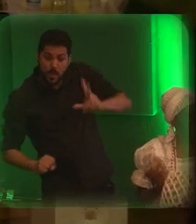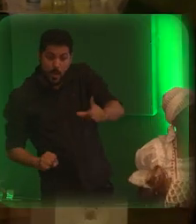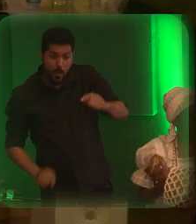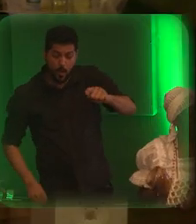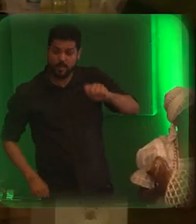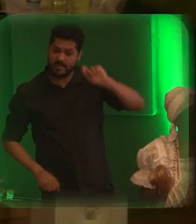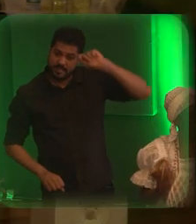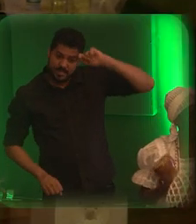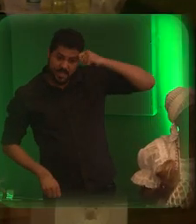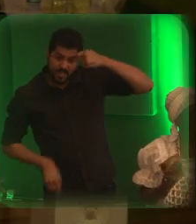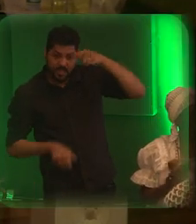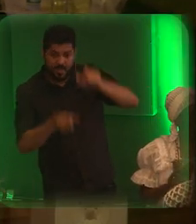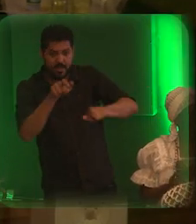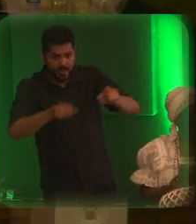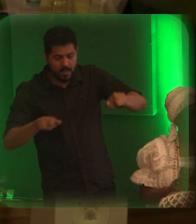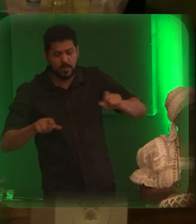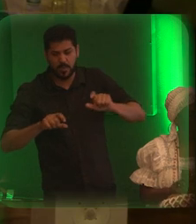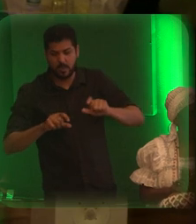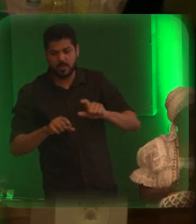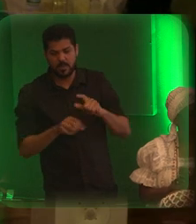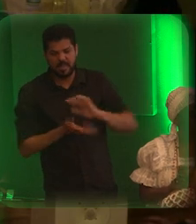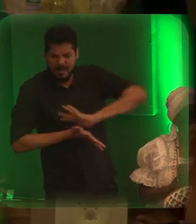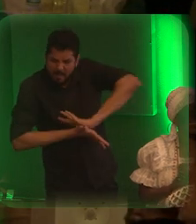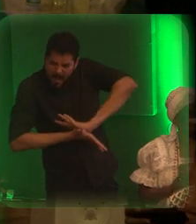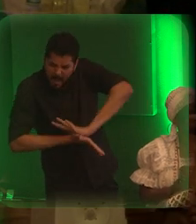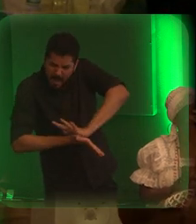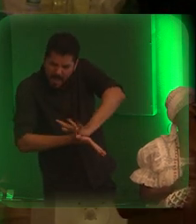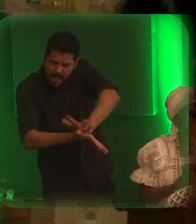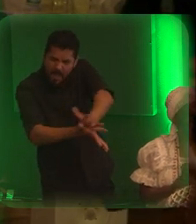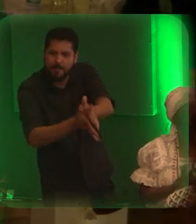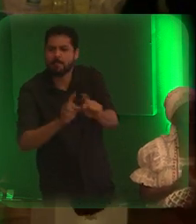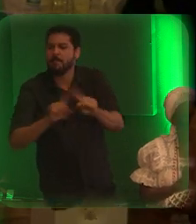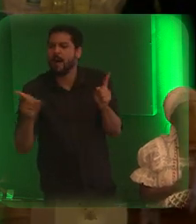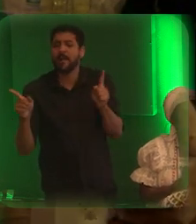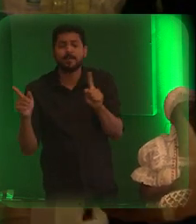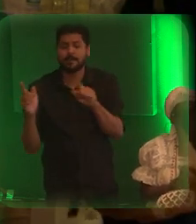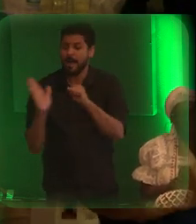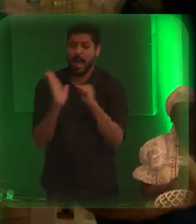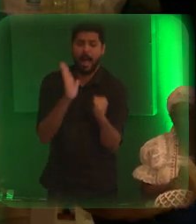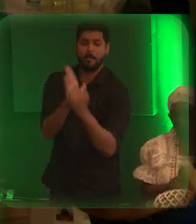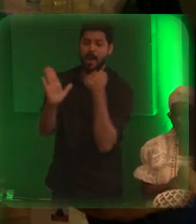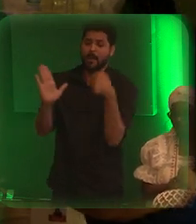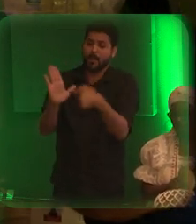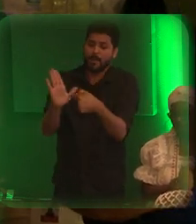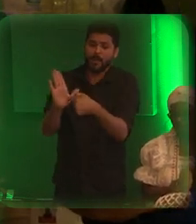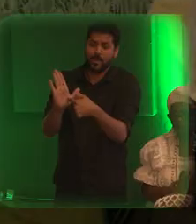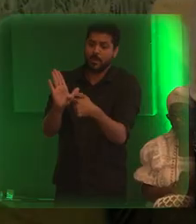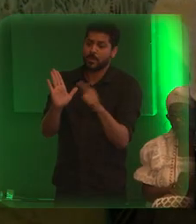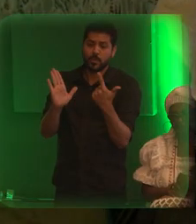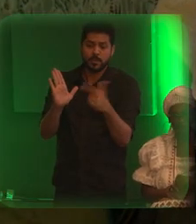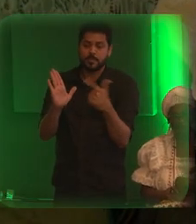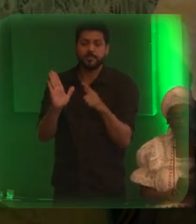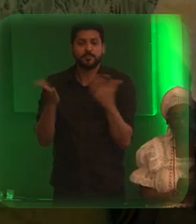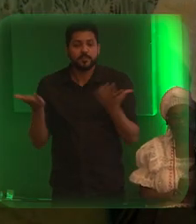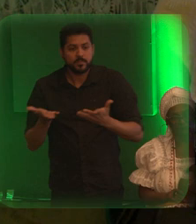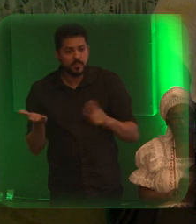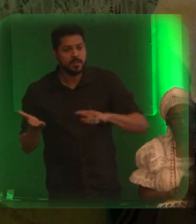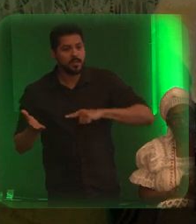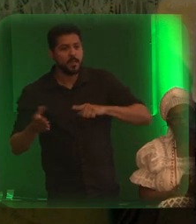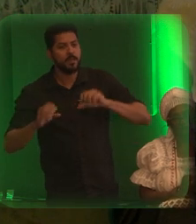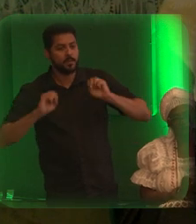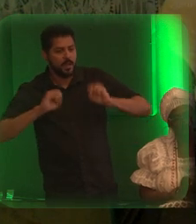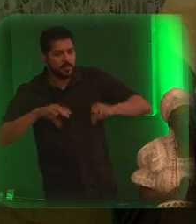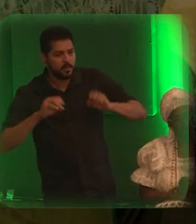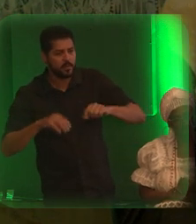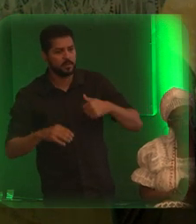20 milhões de negros. E vocês não verem falar nada disso. A gente temos uma educação hoje, ministro. Os meus netos